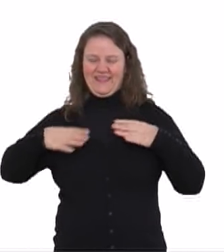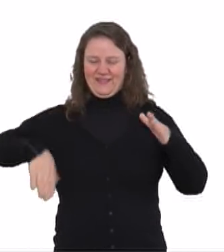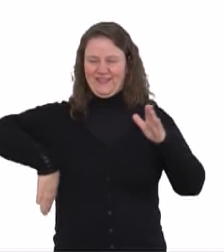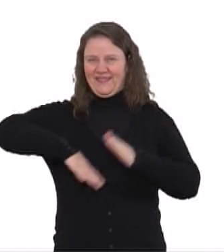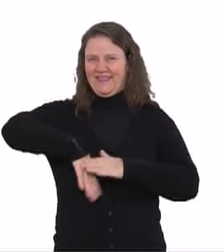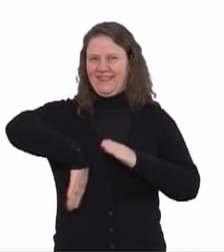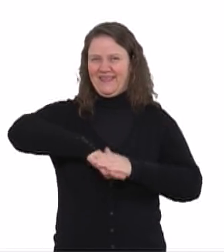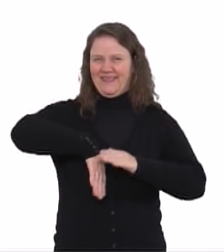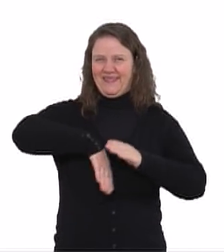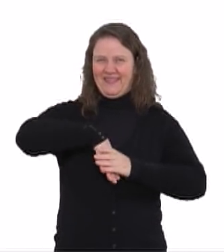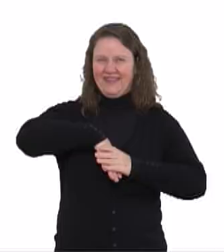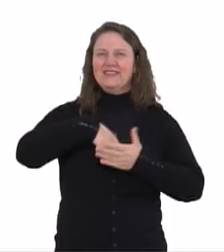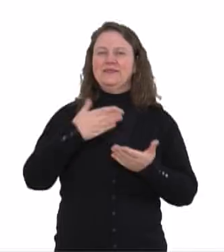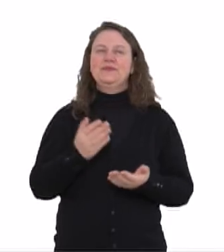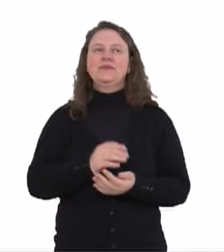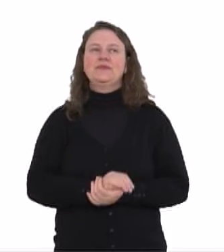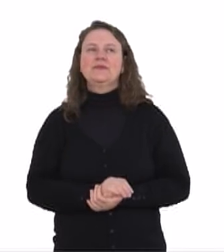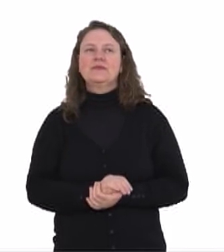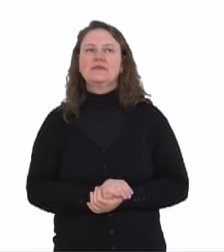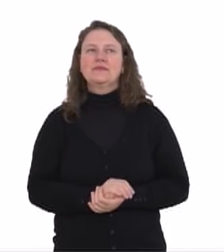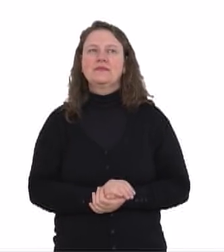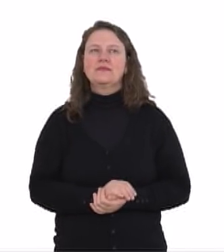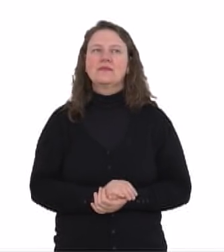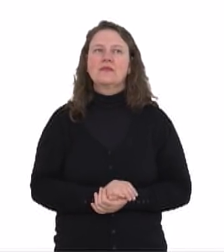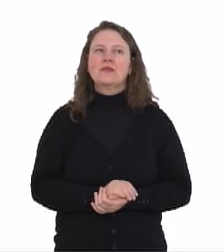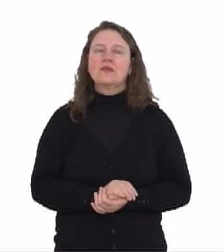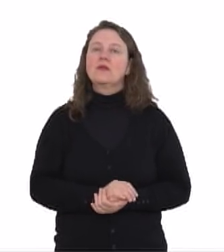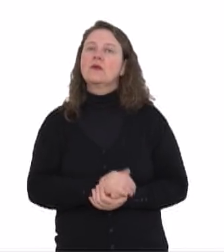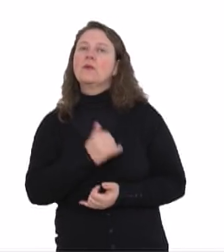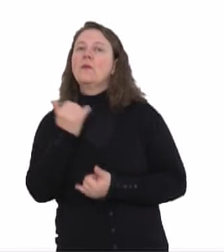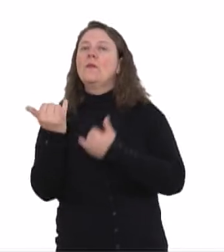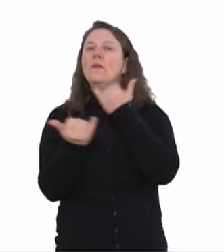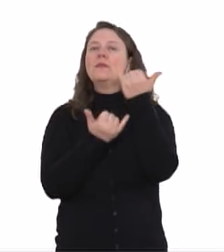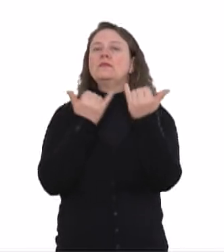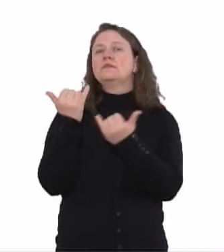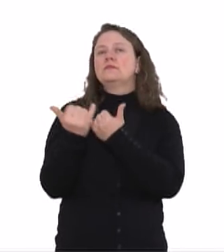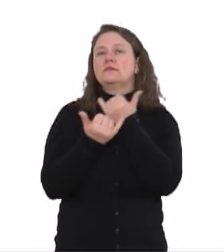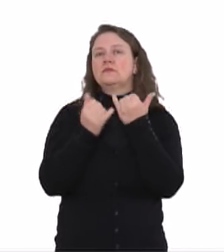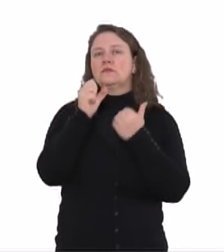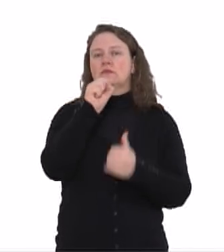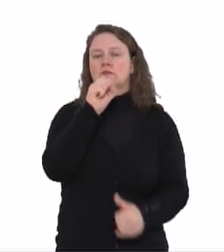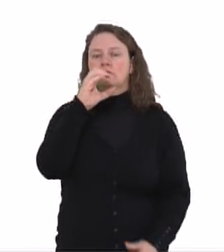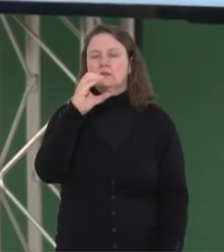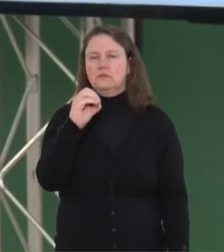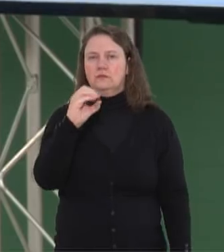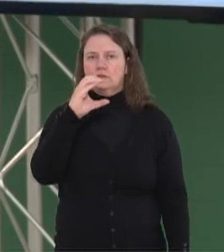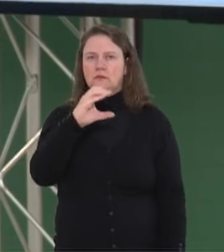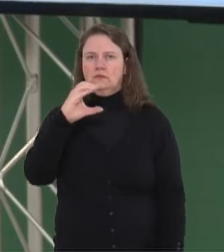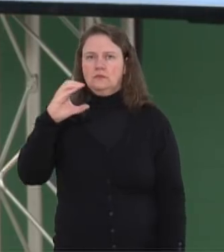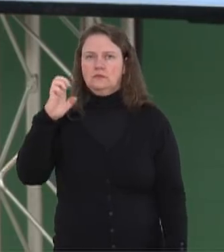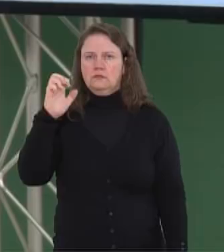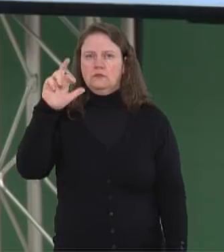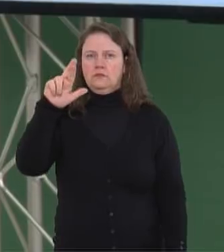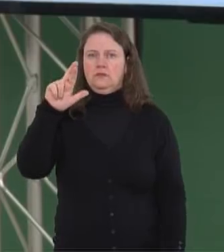de jogadora, né? E ela está playing soccer, jogando futebol.